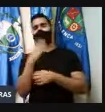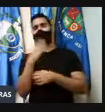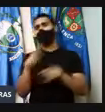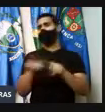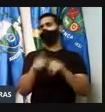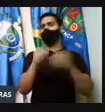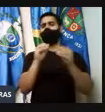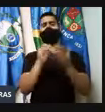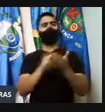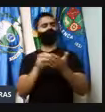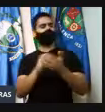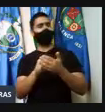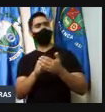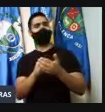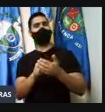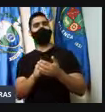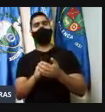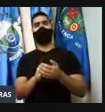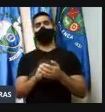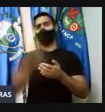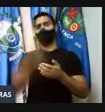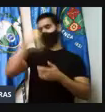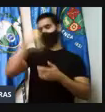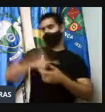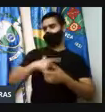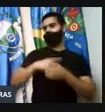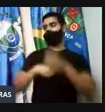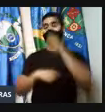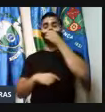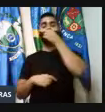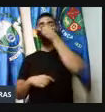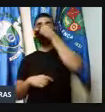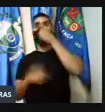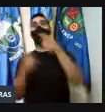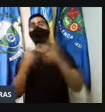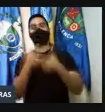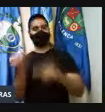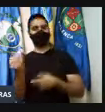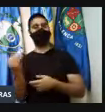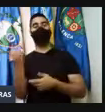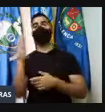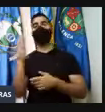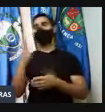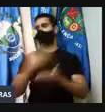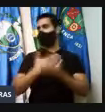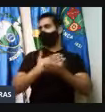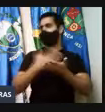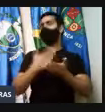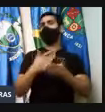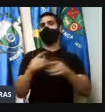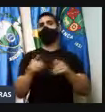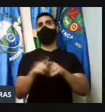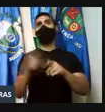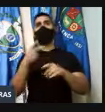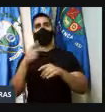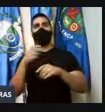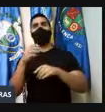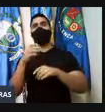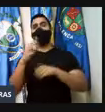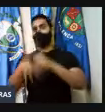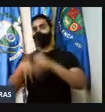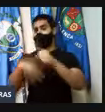à dignidade da pessoa humana. Então, é muito importante a gente já iniciar, e já falo da próxima